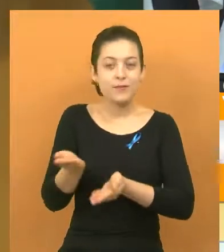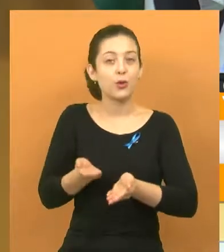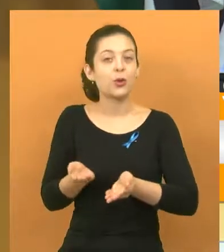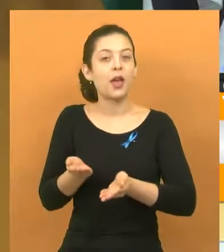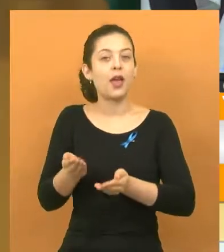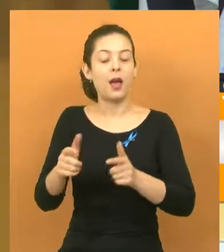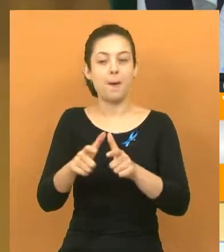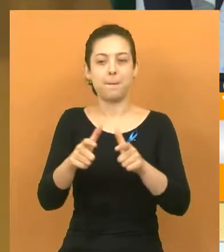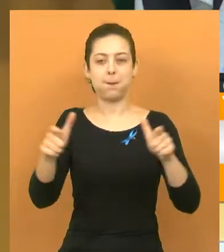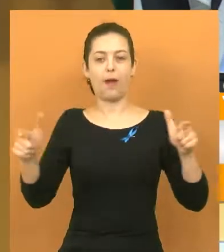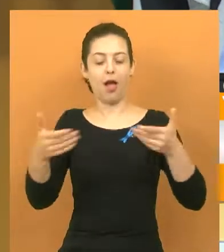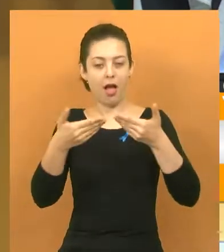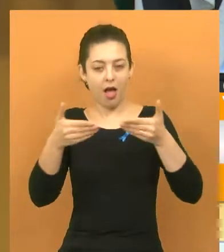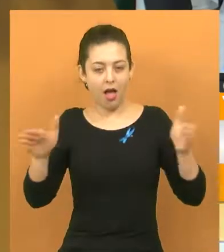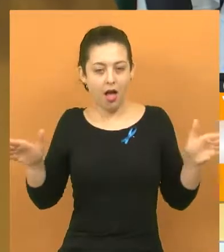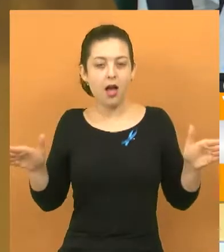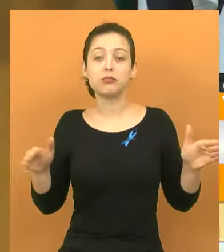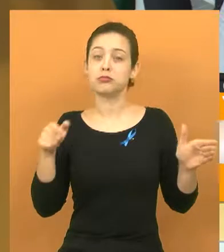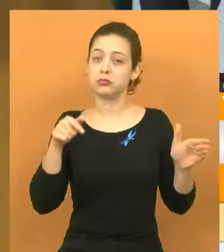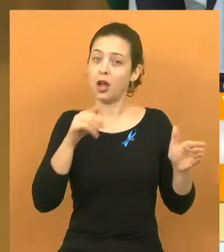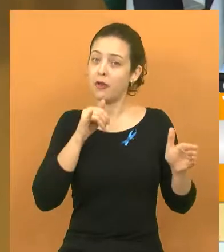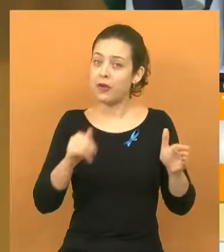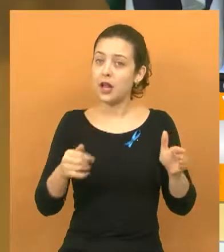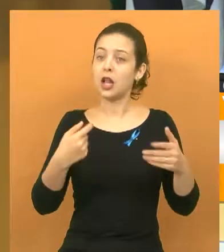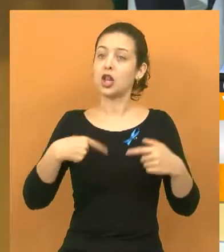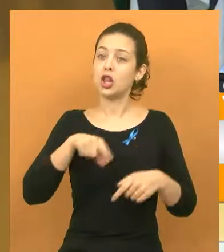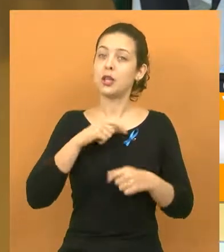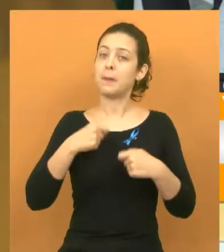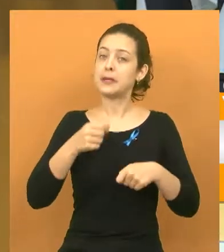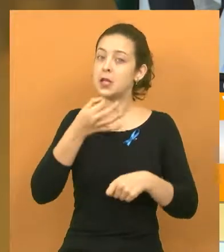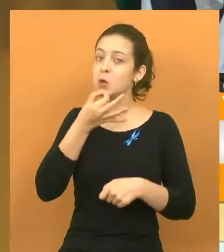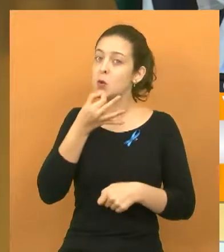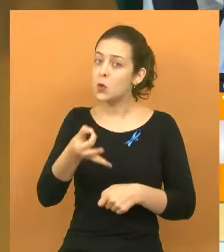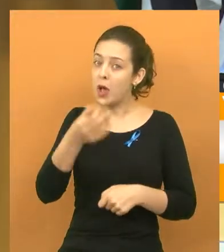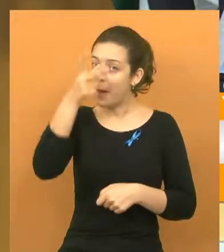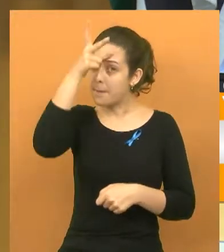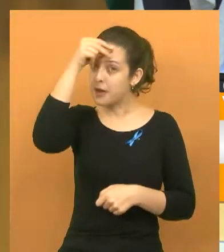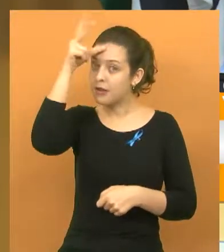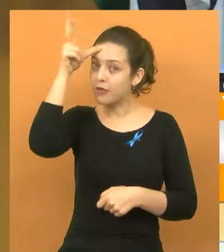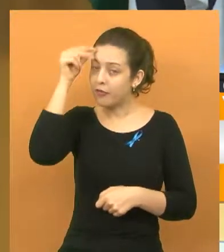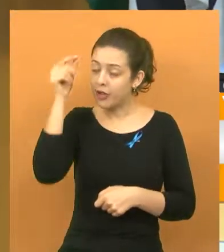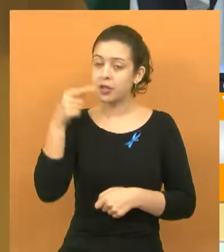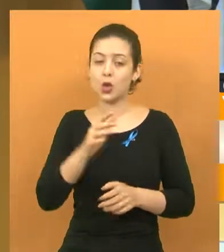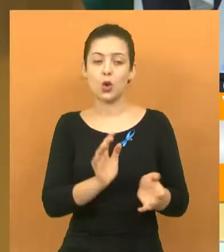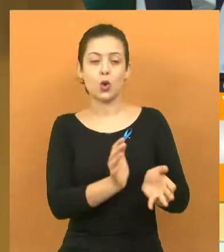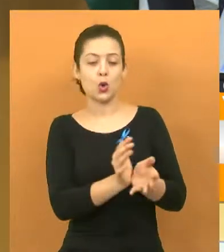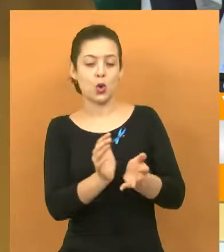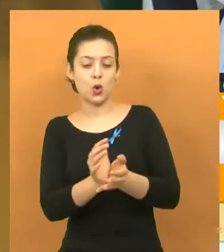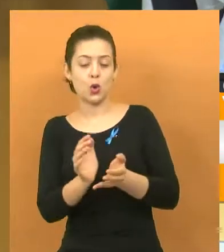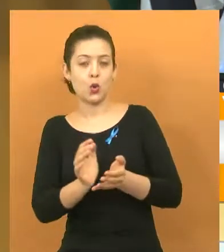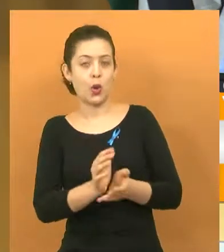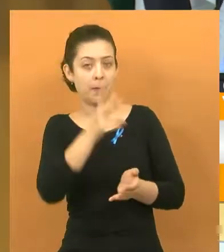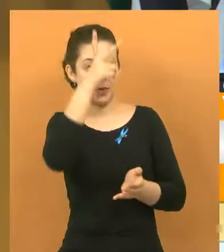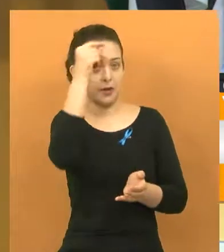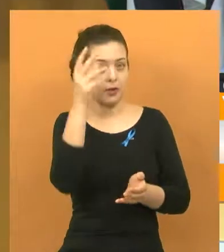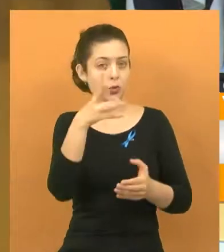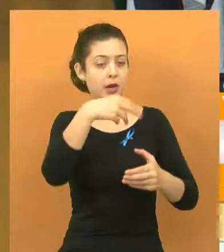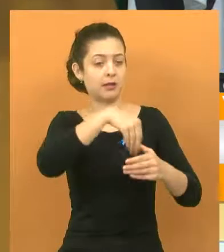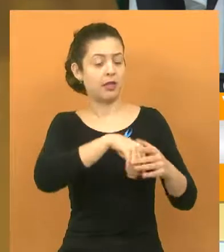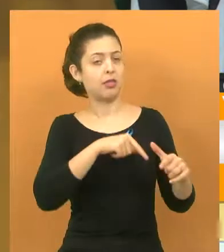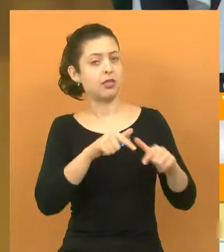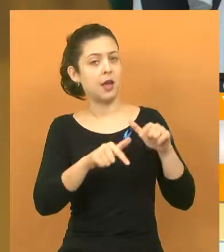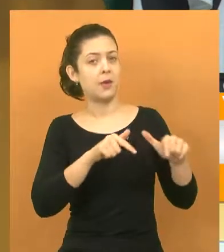questão muito importante. E aí eu falei para o Abner que a gente deveria sugerir ao prefeito, às suas equipes, que façam um